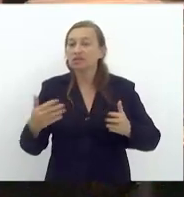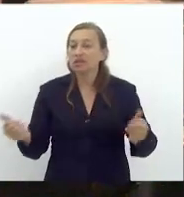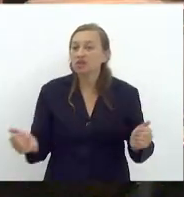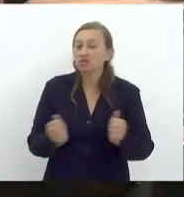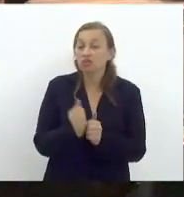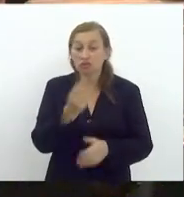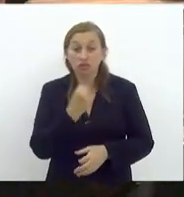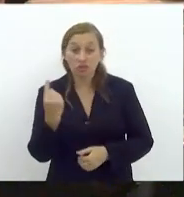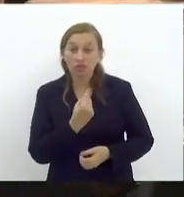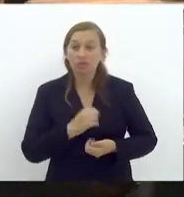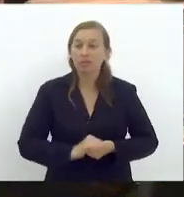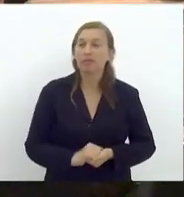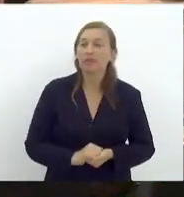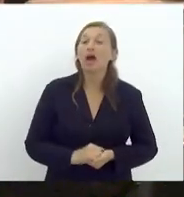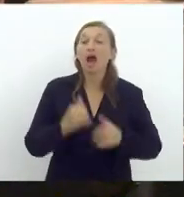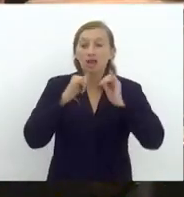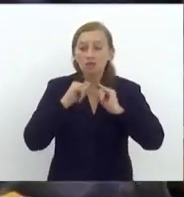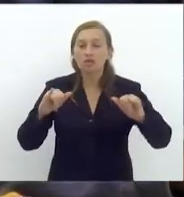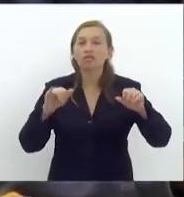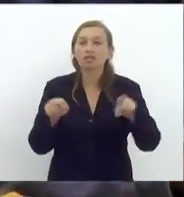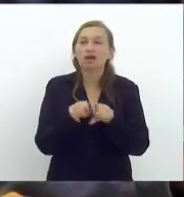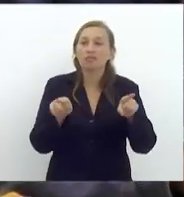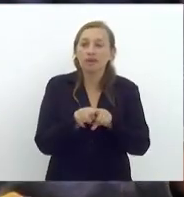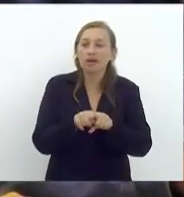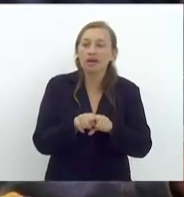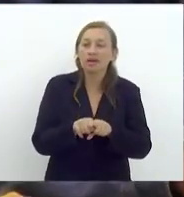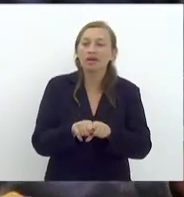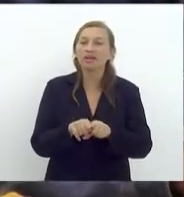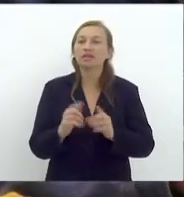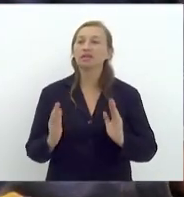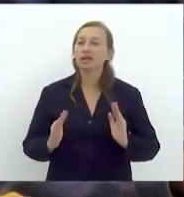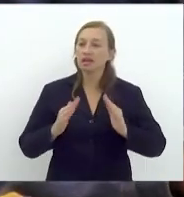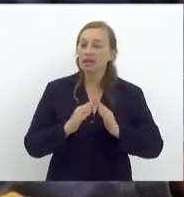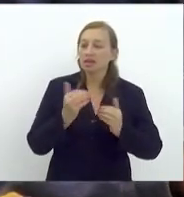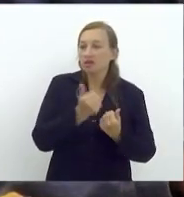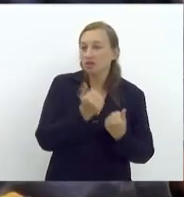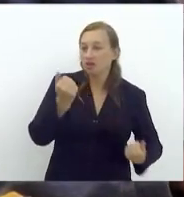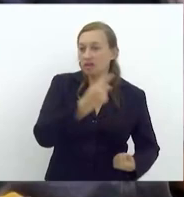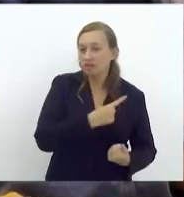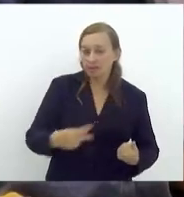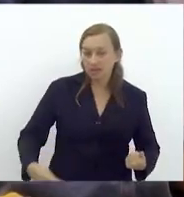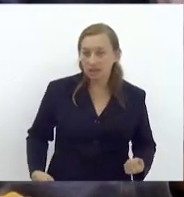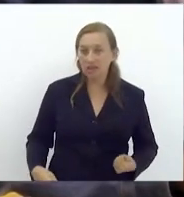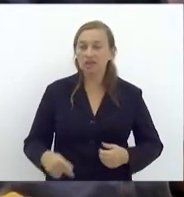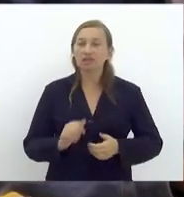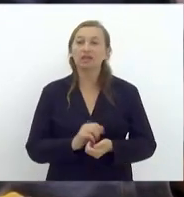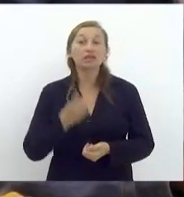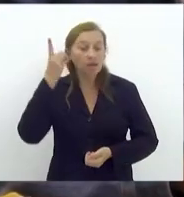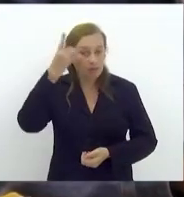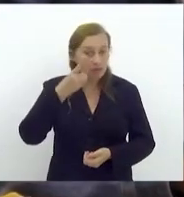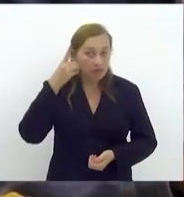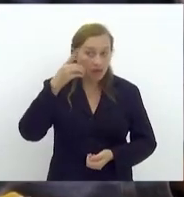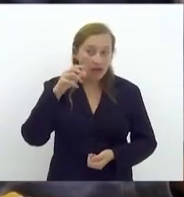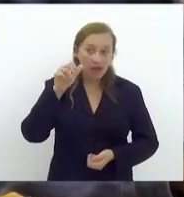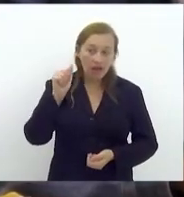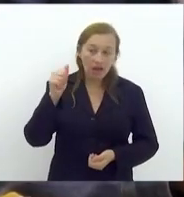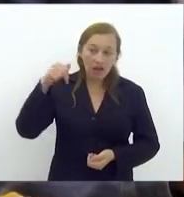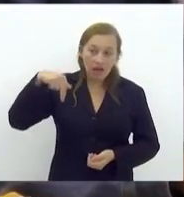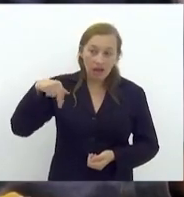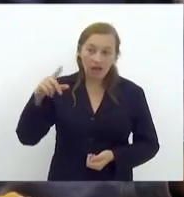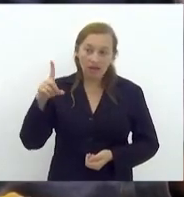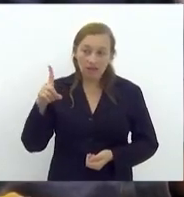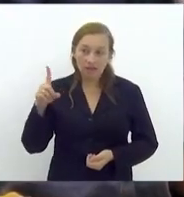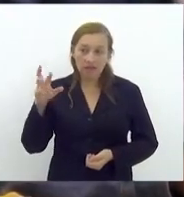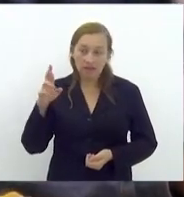frente anunciar também a presença que tá na casa o nosso vice-presidente da frente o deputado Andrézinho siciliano